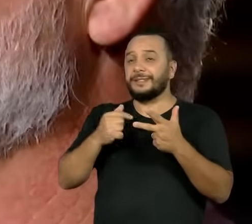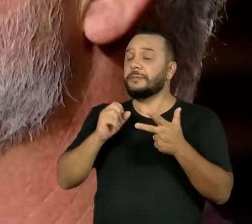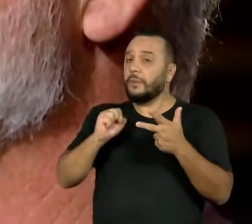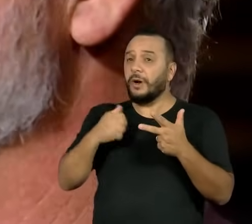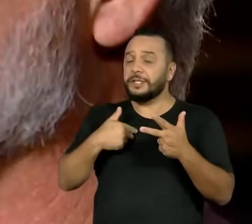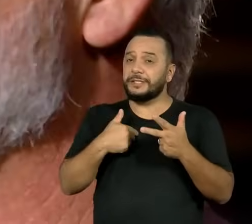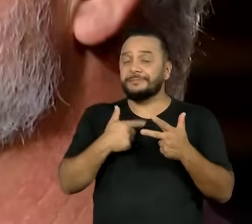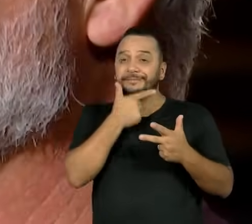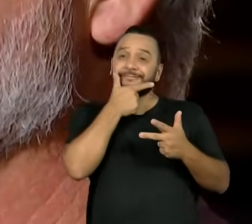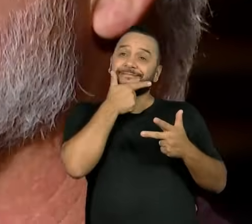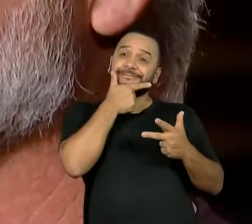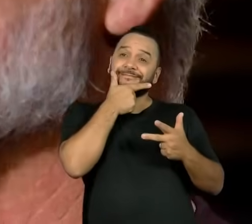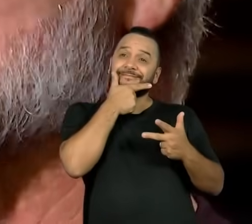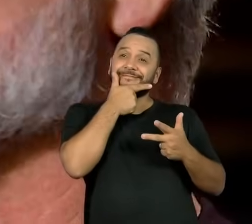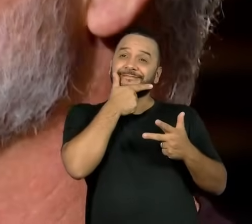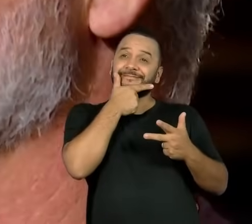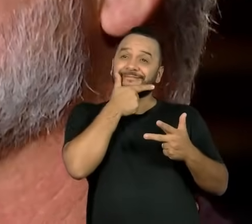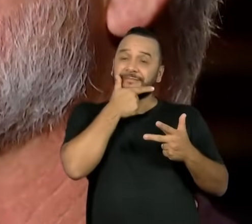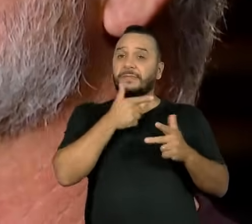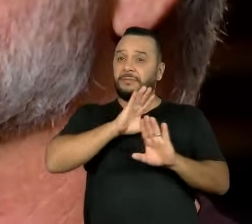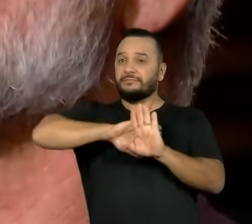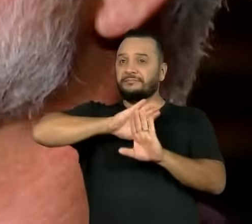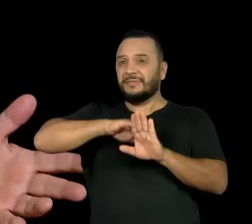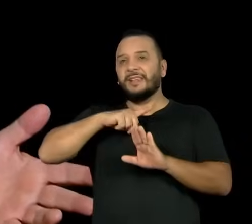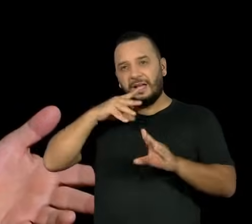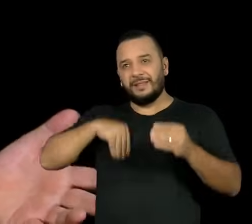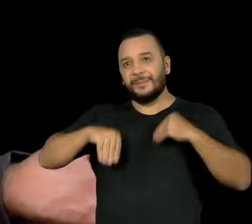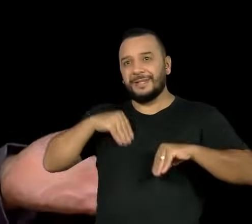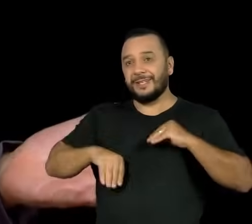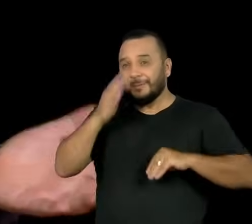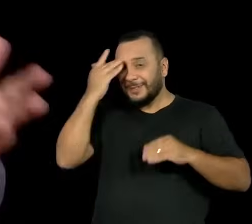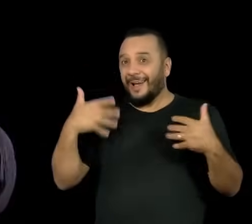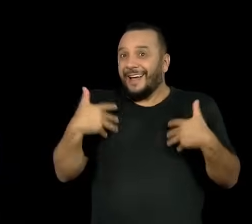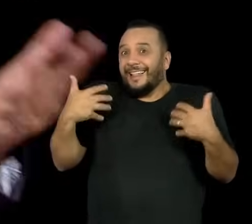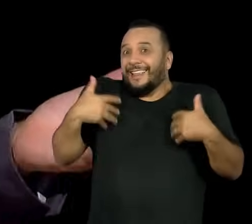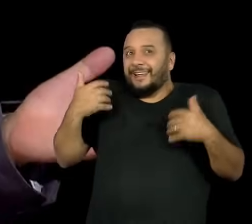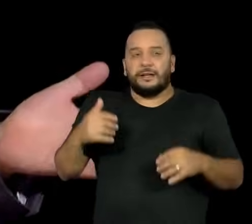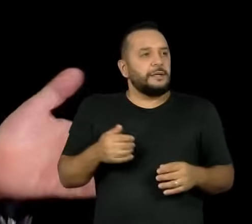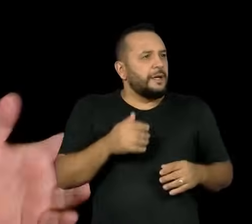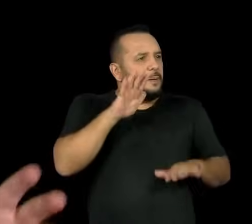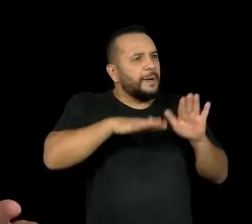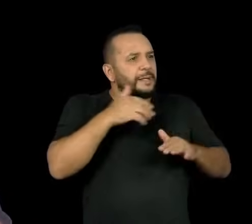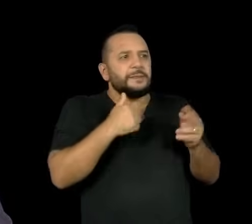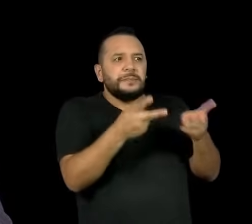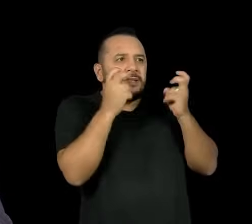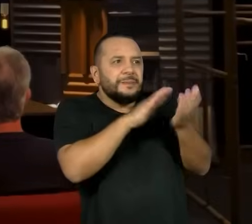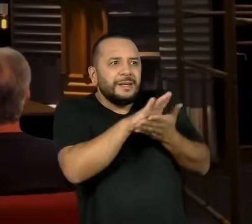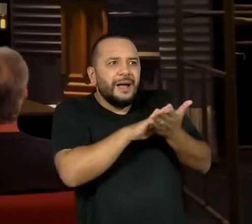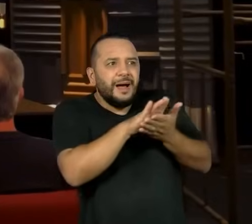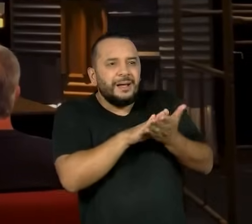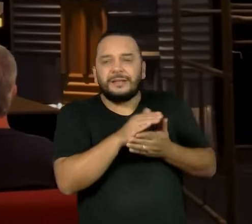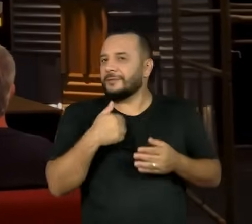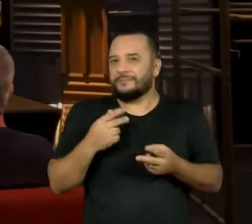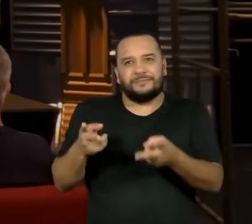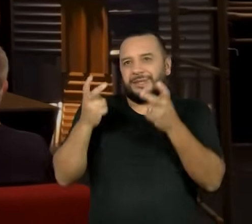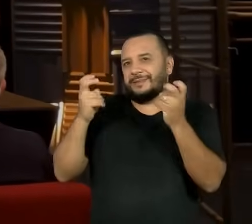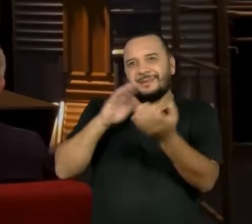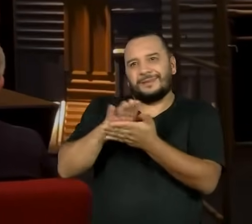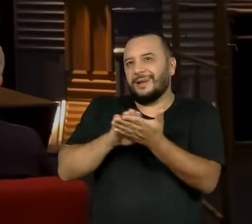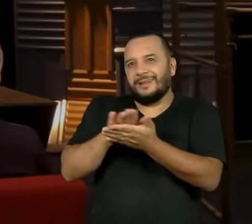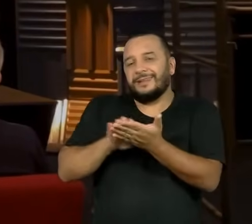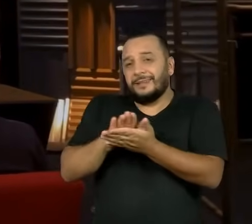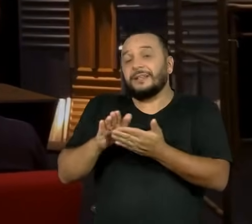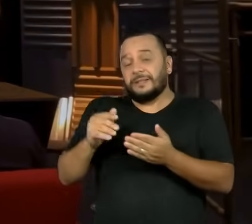outras formas. Tem pacientes com depressão que você vê Que não, super alegre. que não tem, aparentemente não está acontecendo nada. Aparentemente não está acontecendo